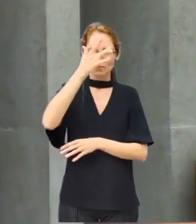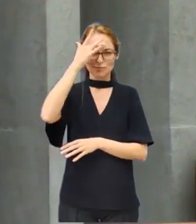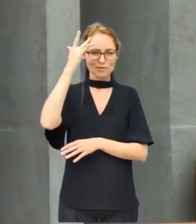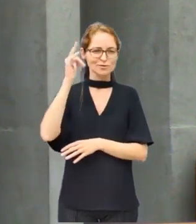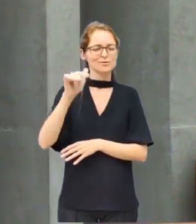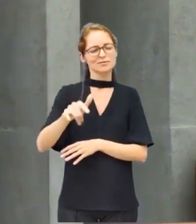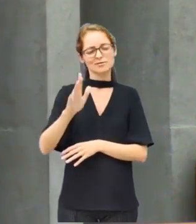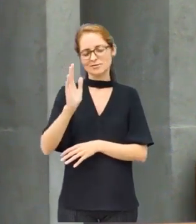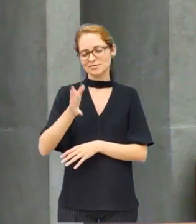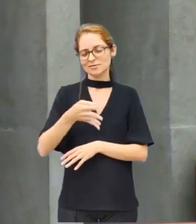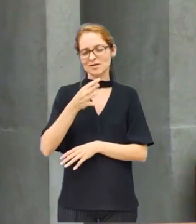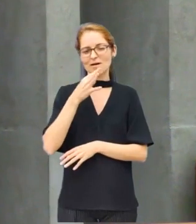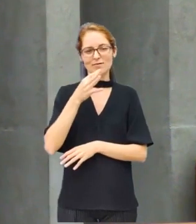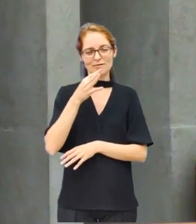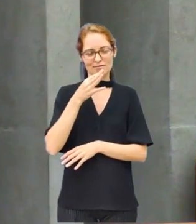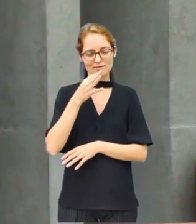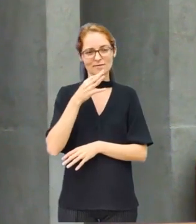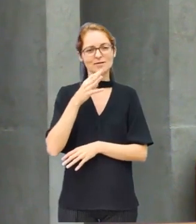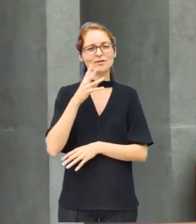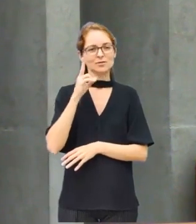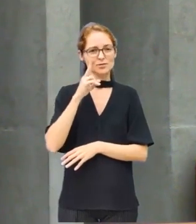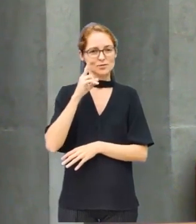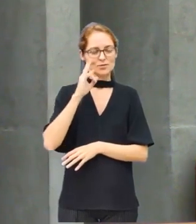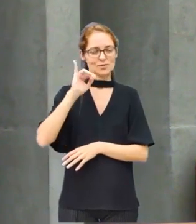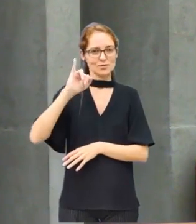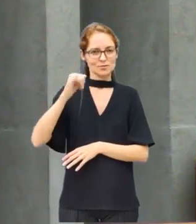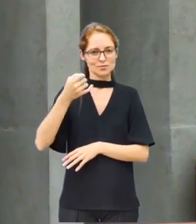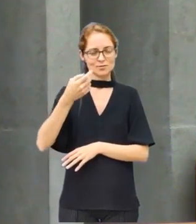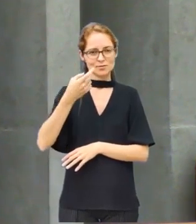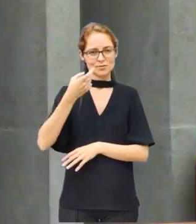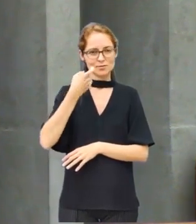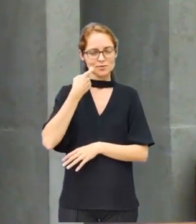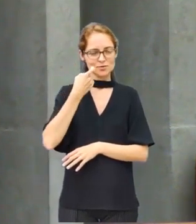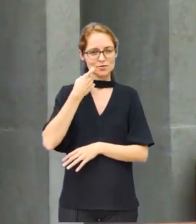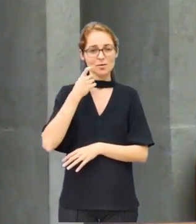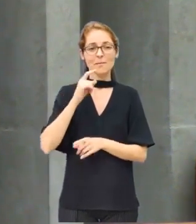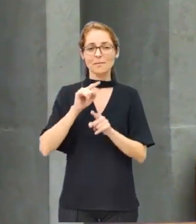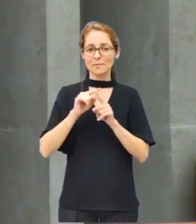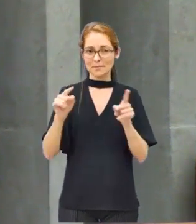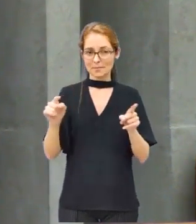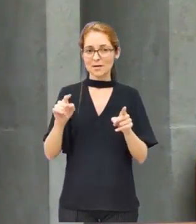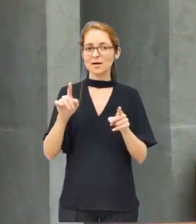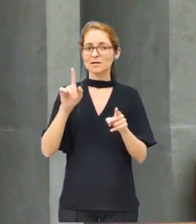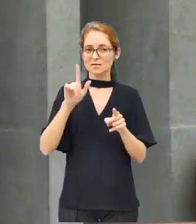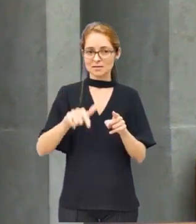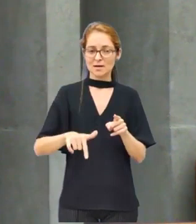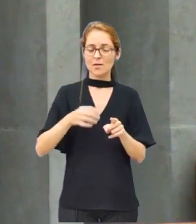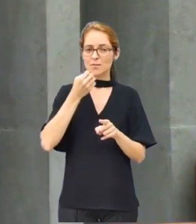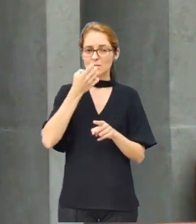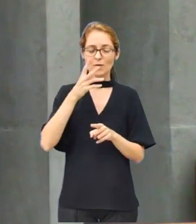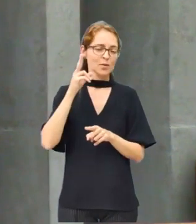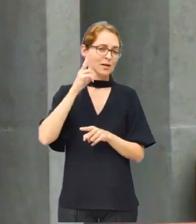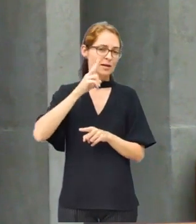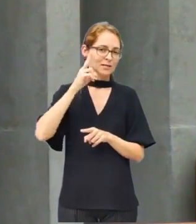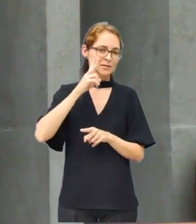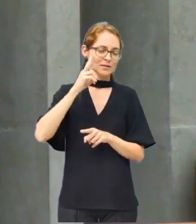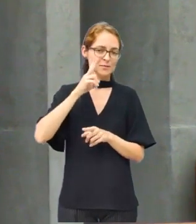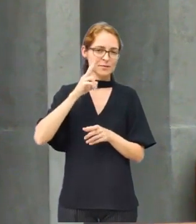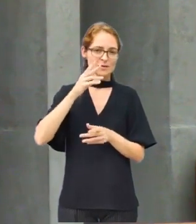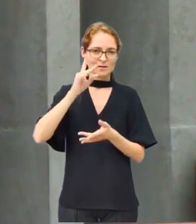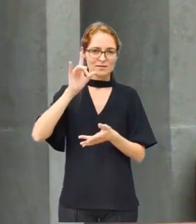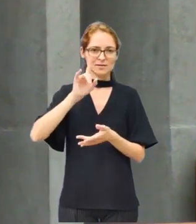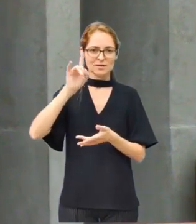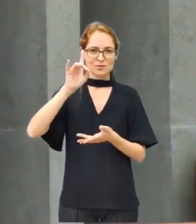essa história, conhecem bem a respeito do que nós vamos falar aqui, mas é sempre bom nós sermos relembrados a respeito da verdade do